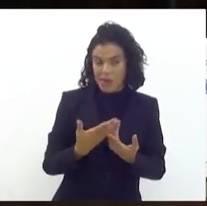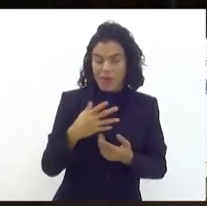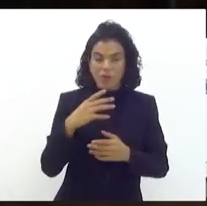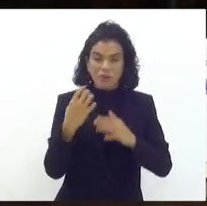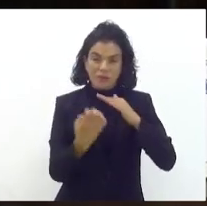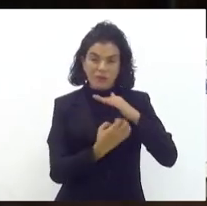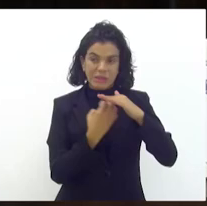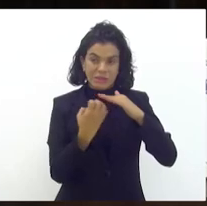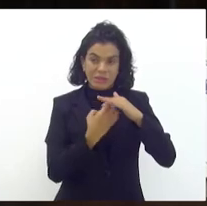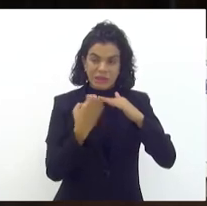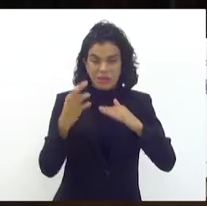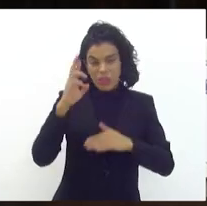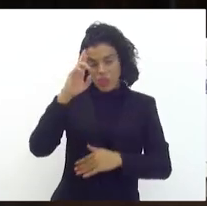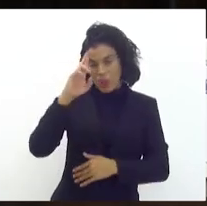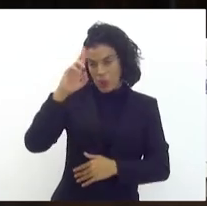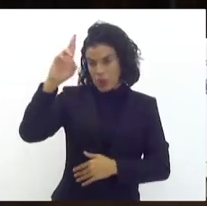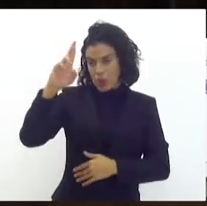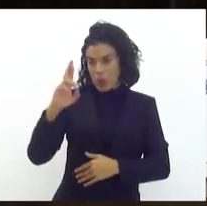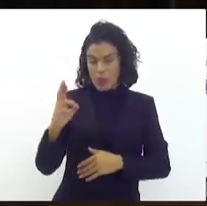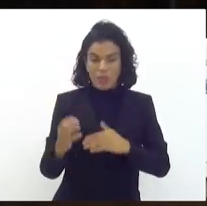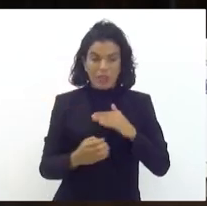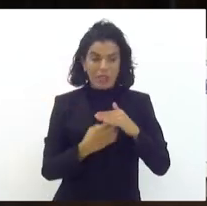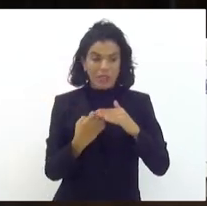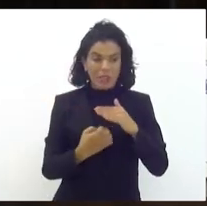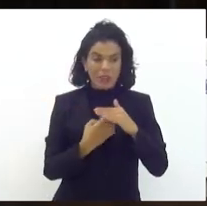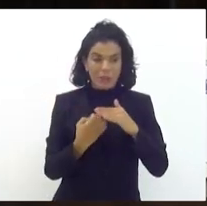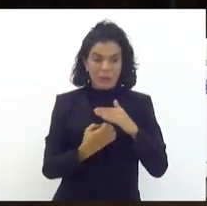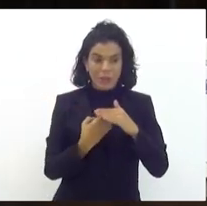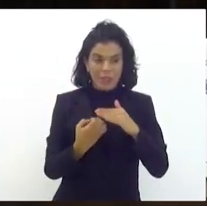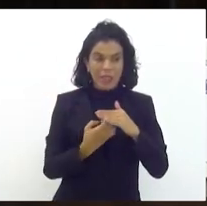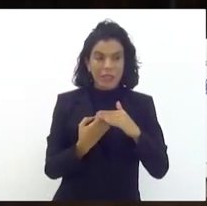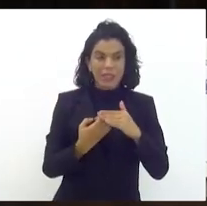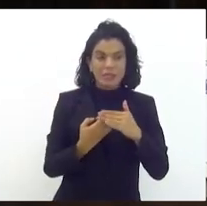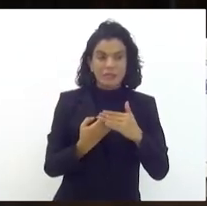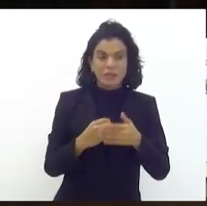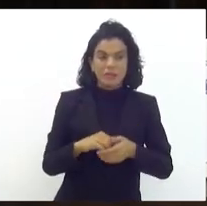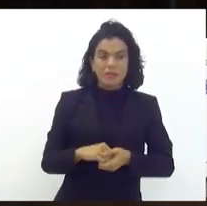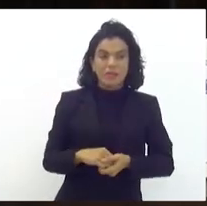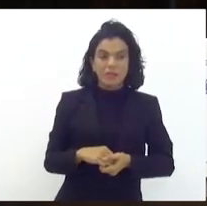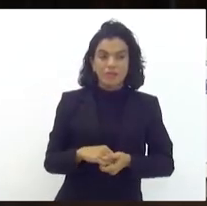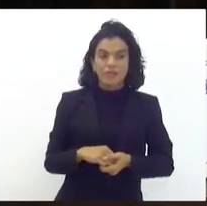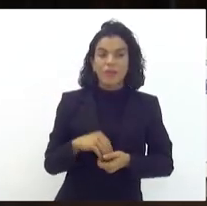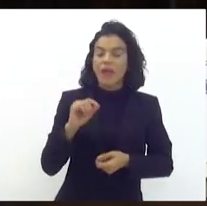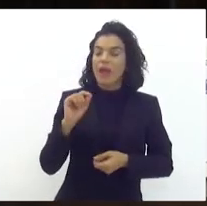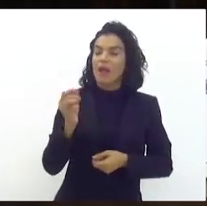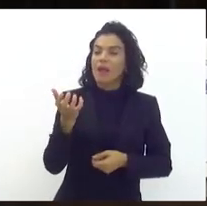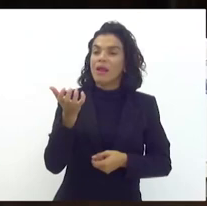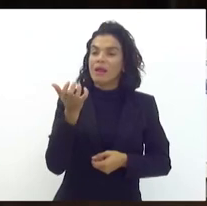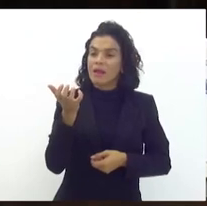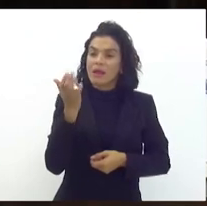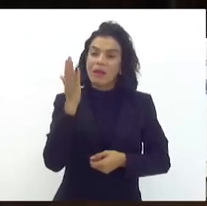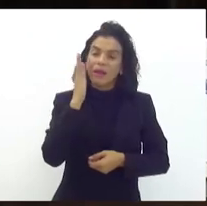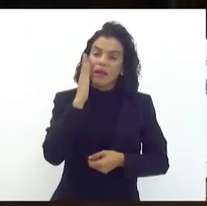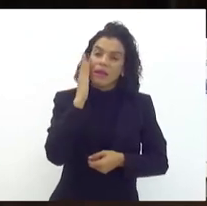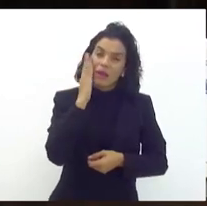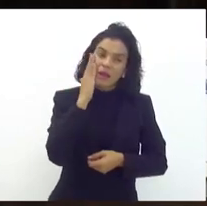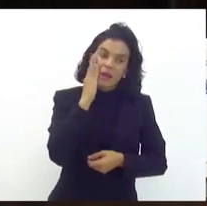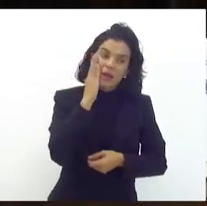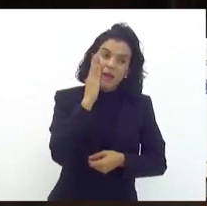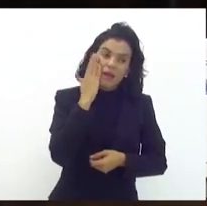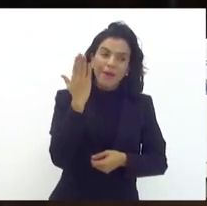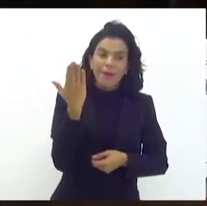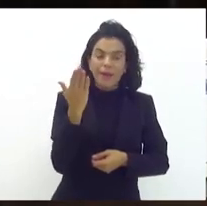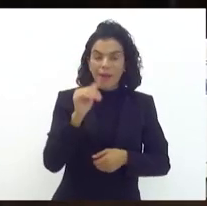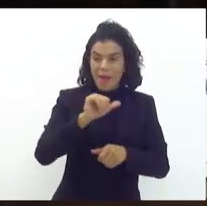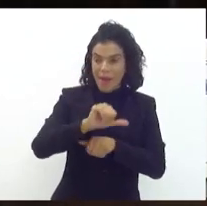empresários aqueles que porventura estejam aqui ou que estejam nos assistindo eles vão querer saber bom ok tá se falando